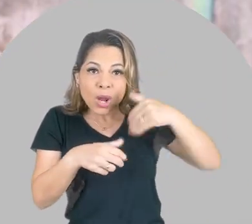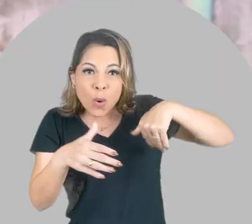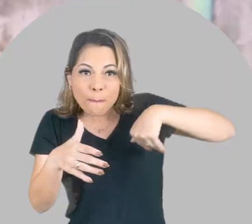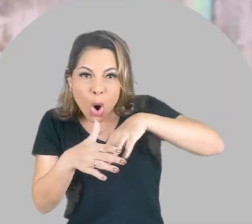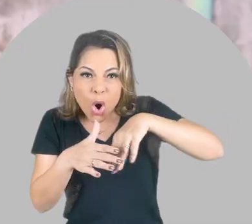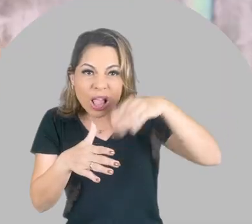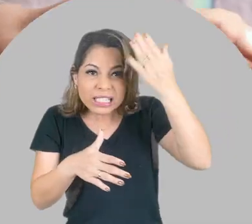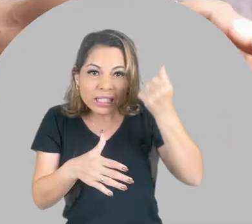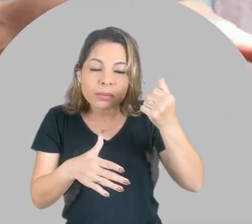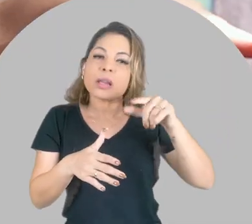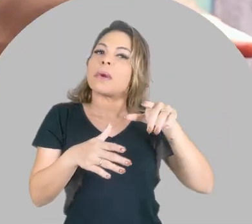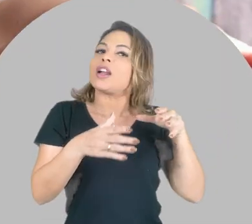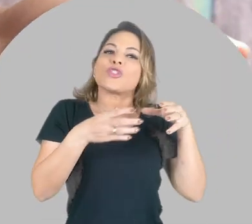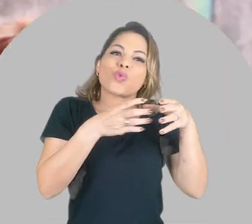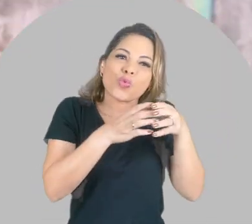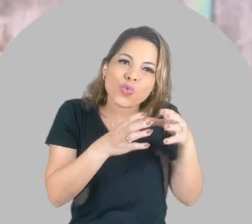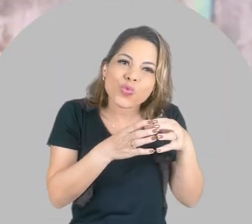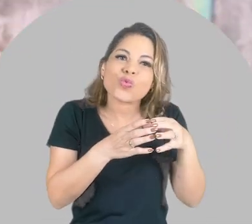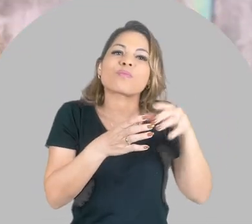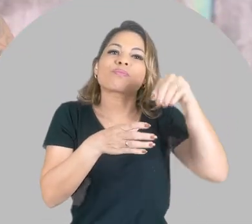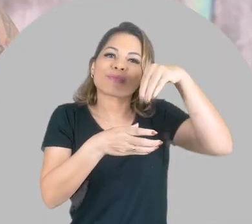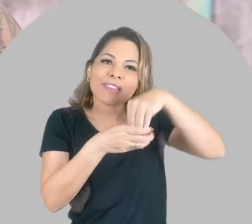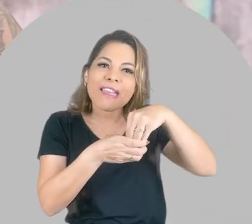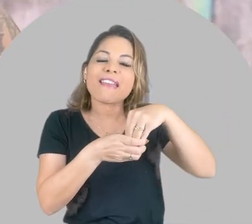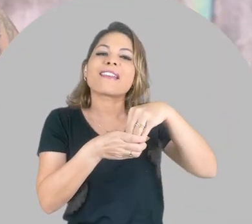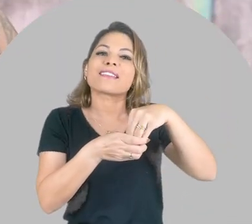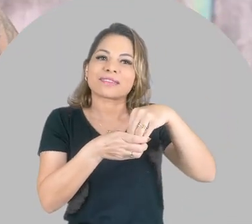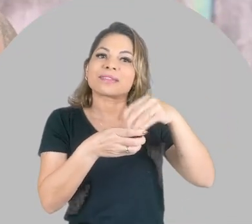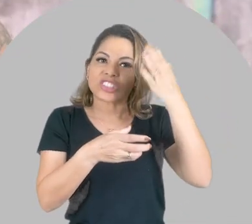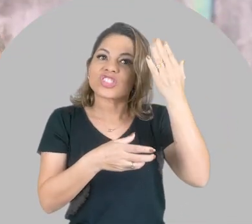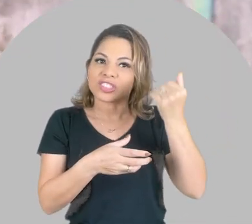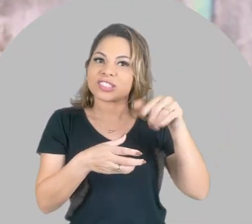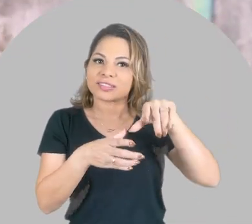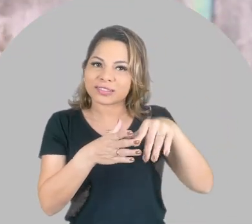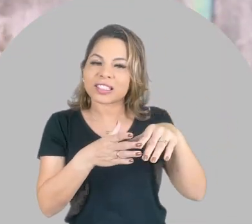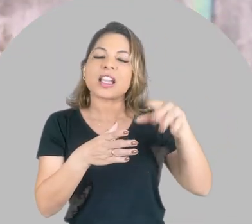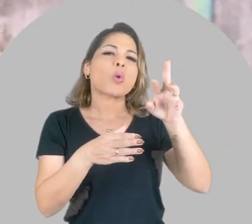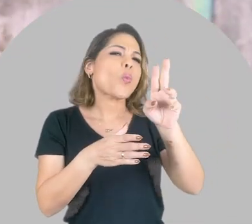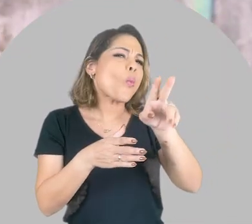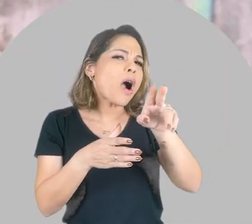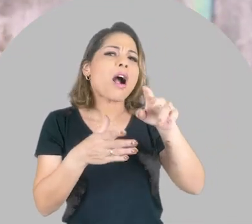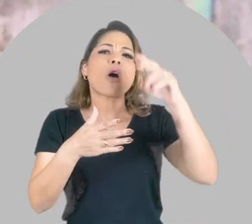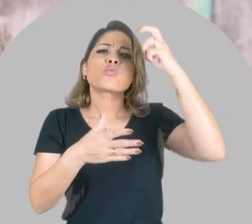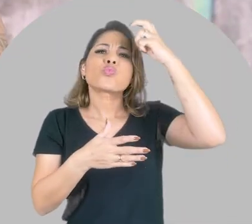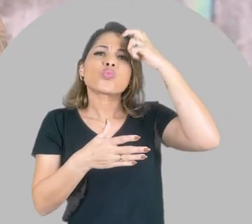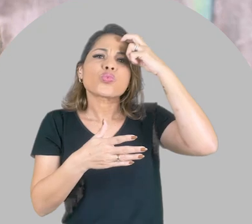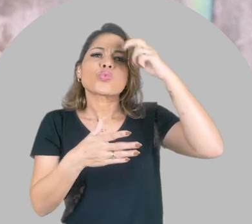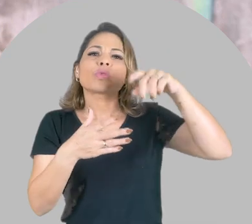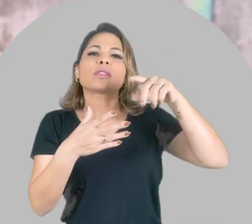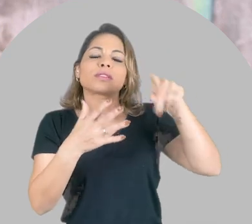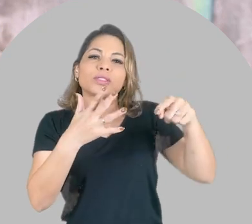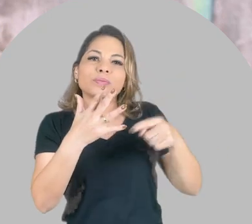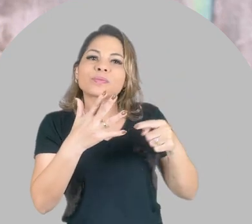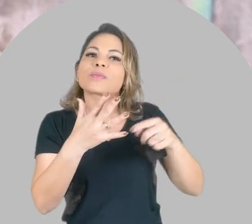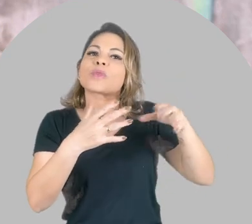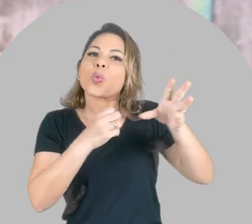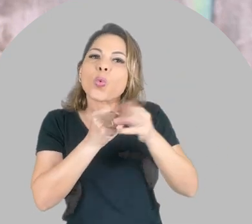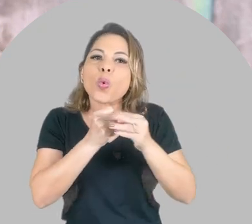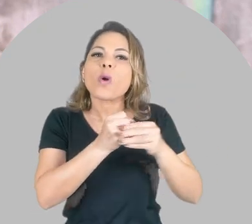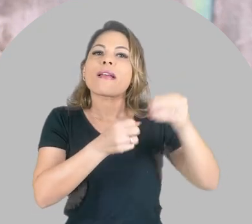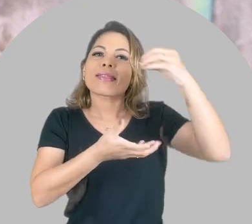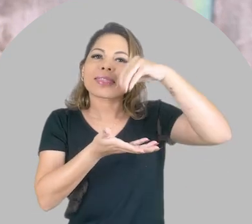bola? Mas ele tá ligado ao time de futebol, aquela entidade ali que ele faz parte, não tá? É a mesma coisa, é a cultura no conhecimento, é a mesma